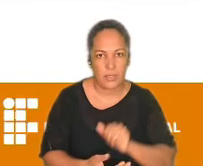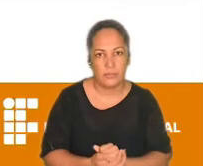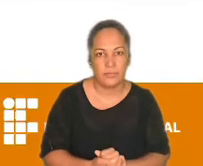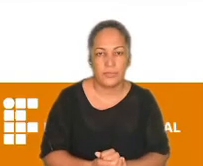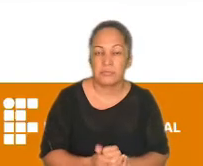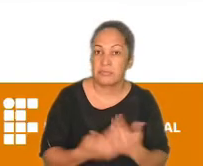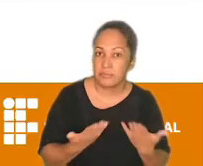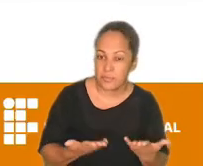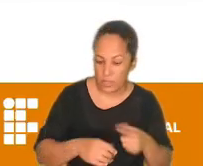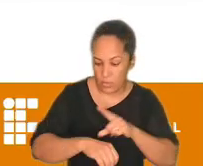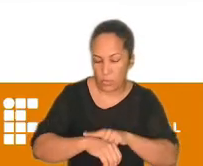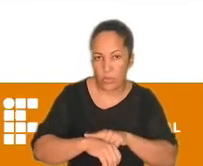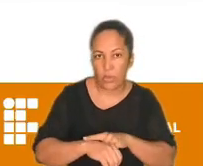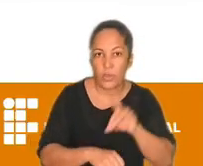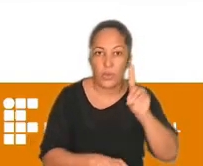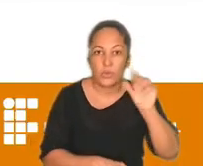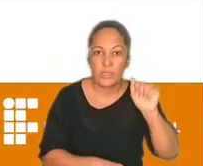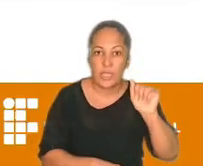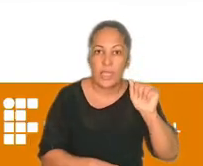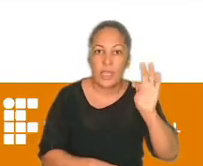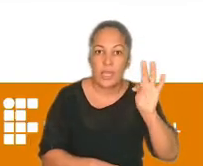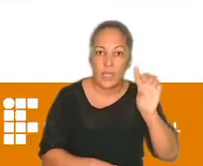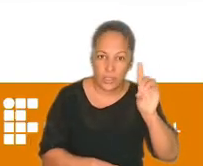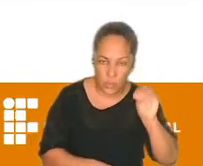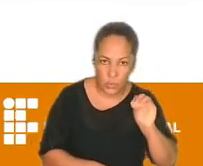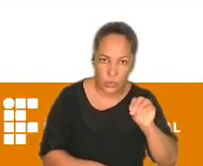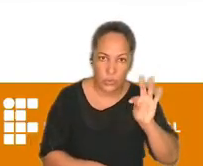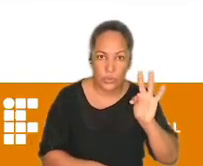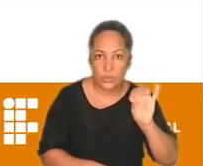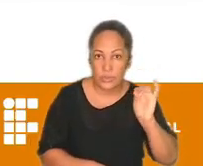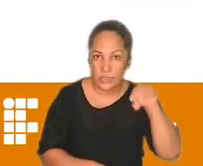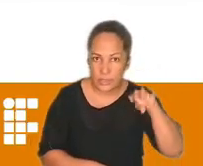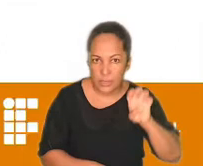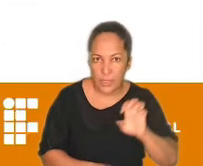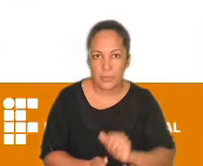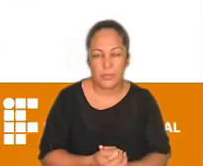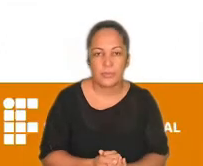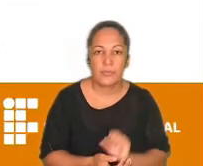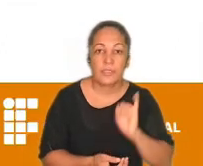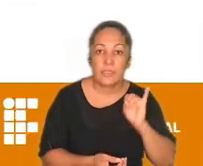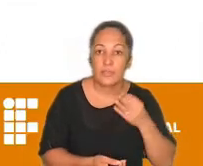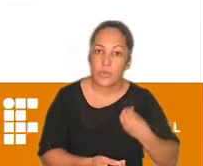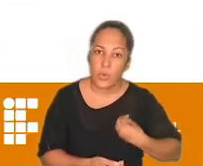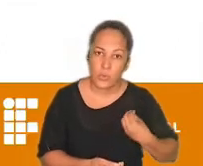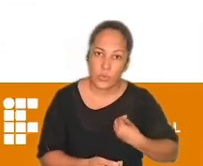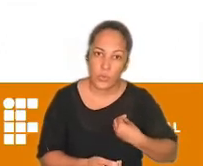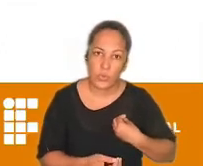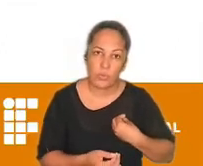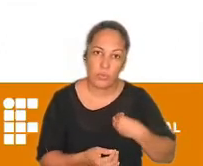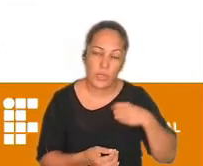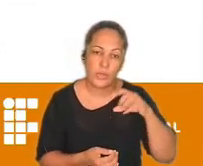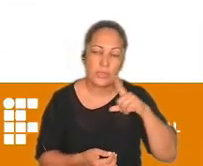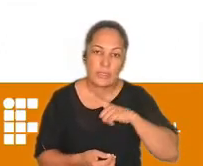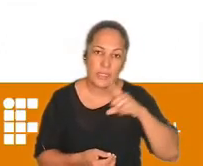o tipo de dado? Time, tá bom? Se for um número fracionado, se for um número que tem a casa decimal depois